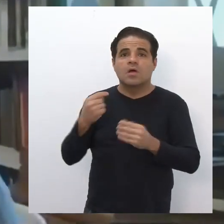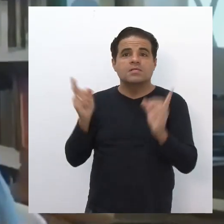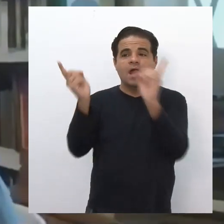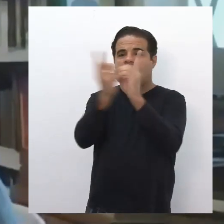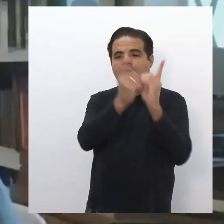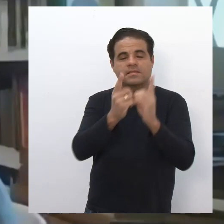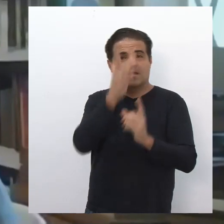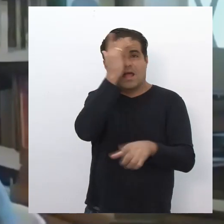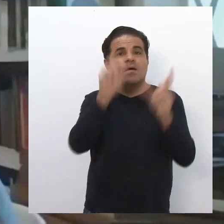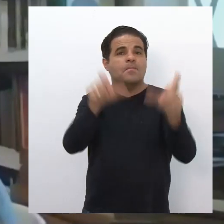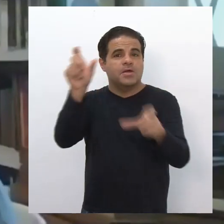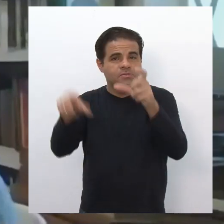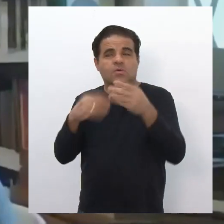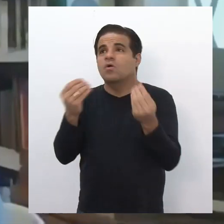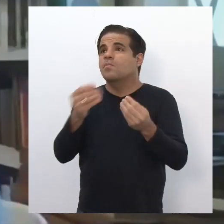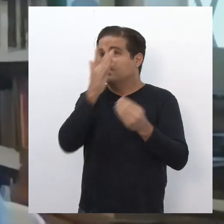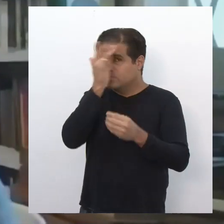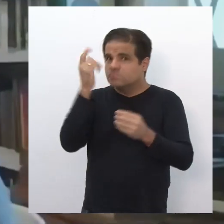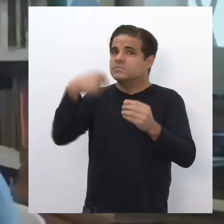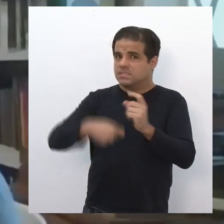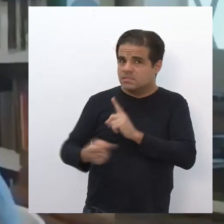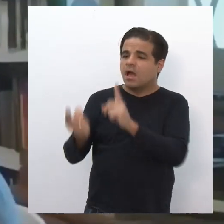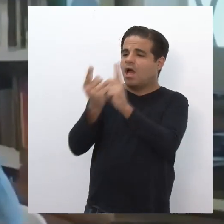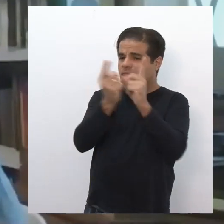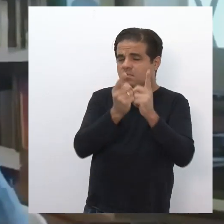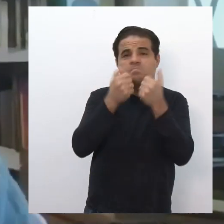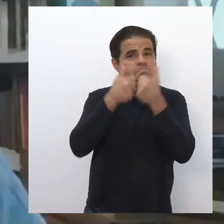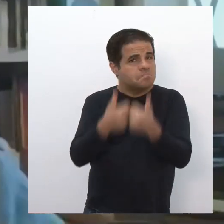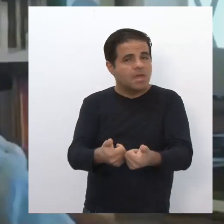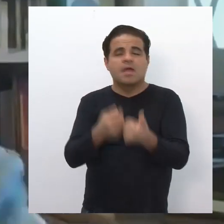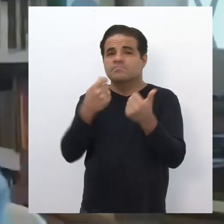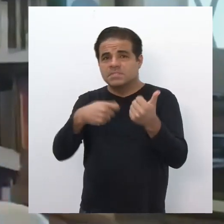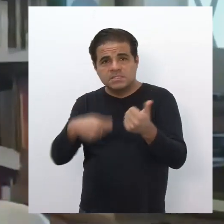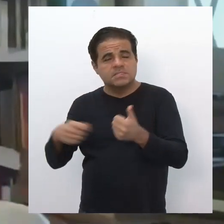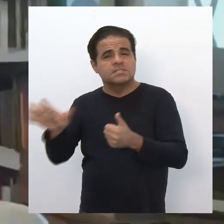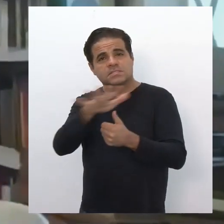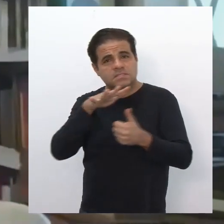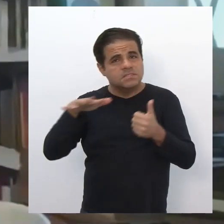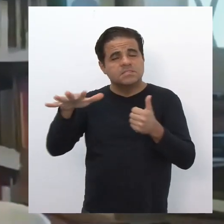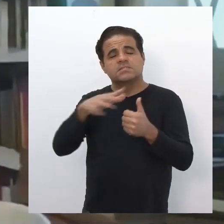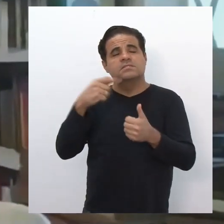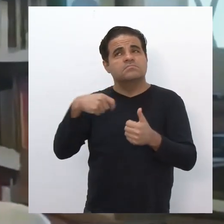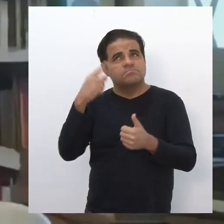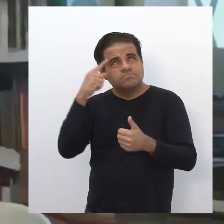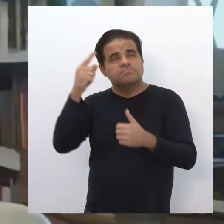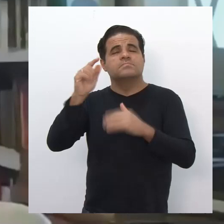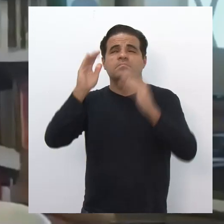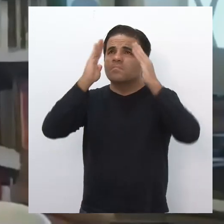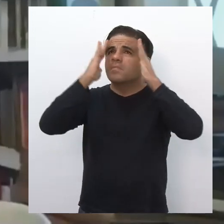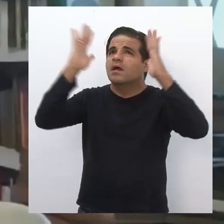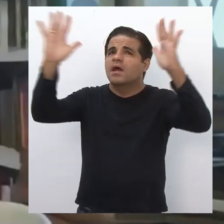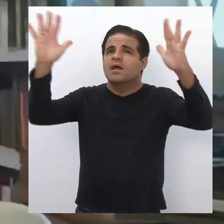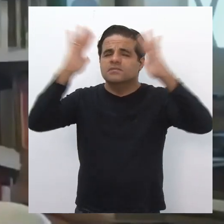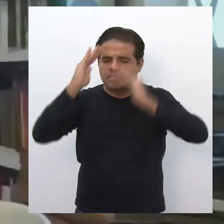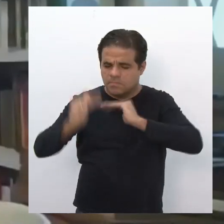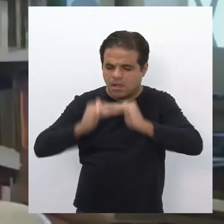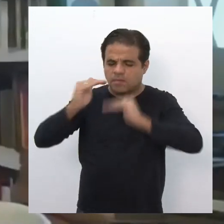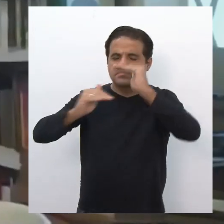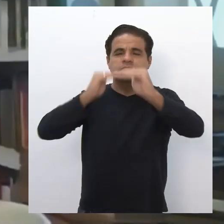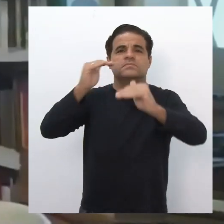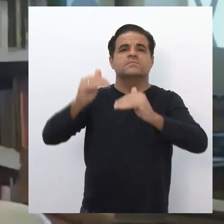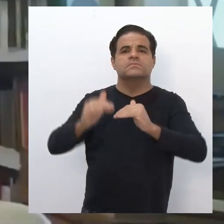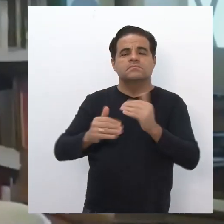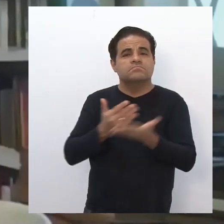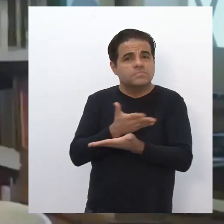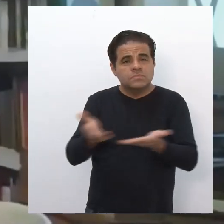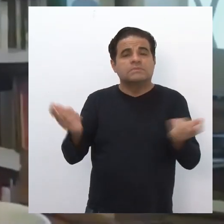atende as pessoas. As pessoas têm que ser bem atendidas, né? A gente tem que, quando pensar num processo, tem que pensar num